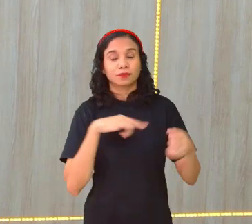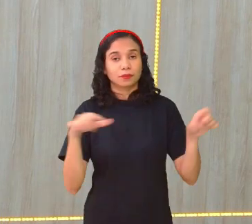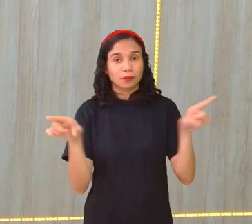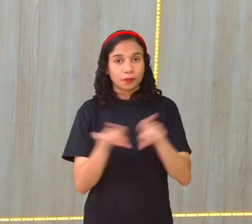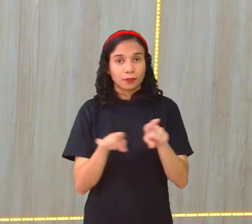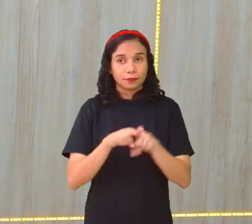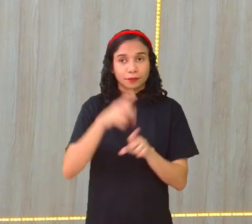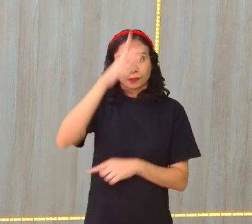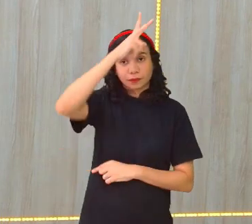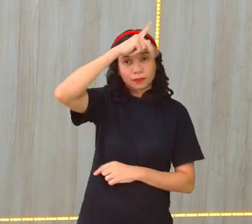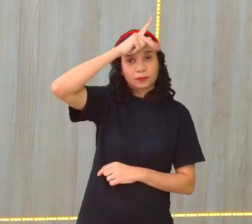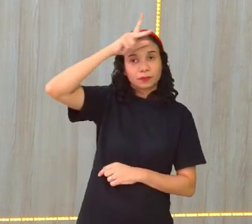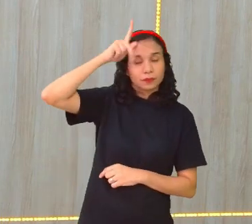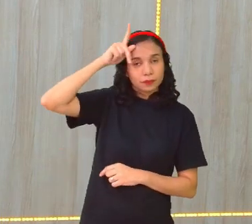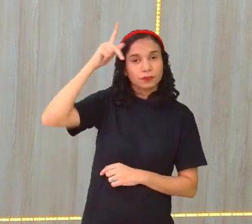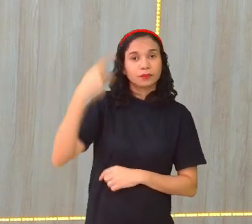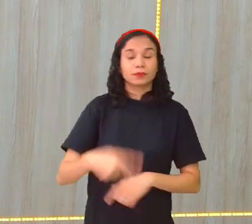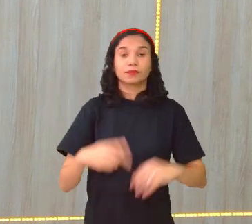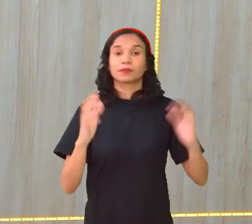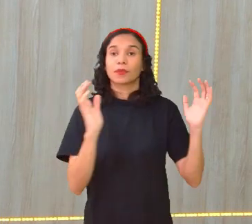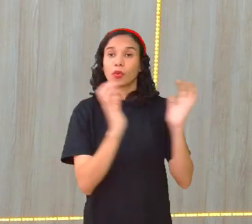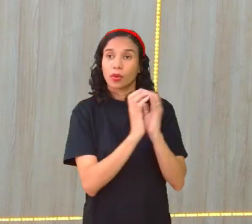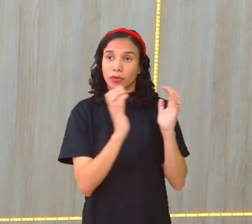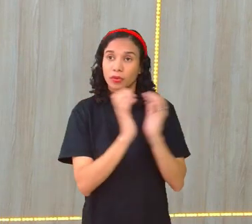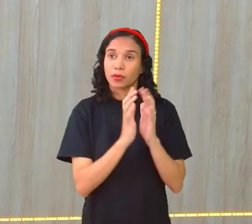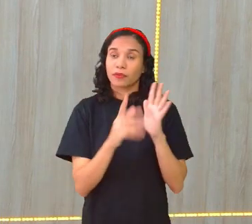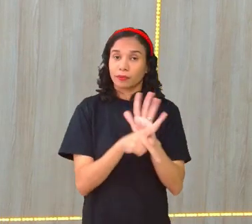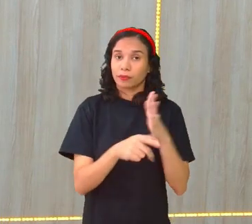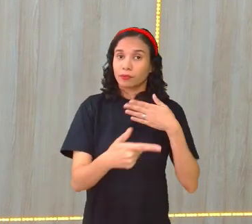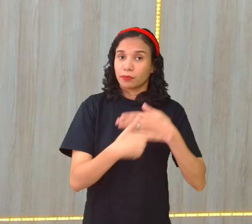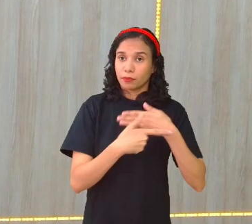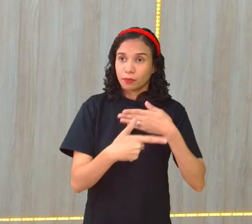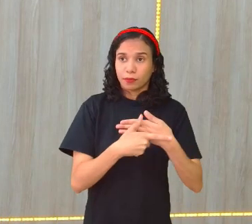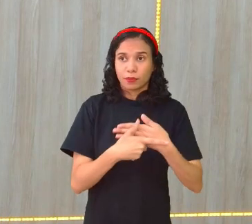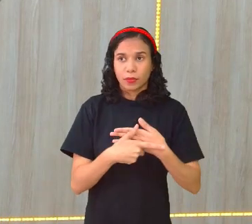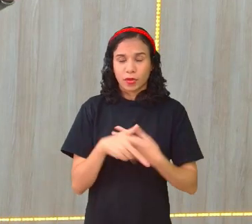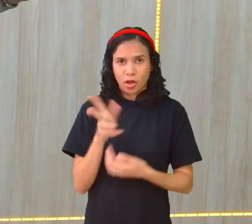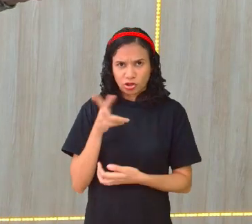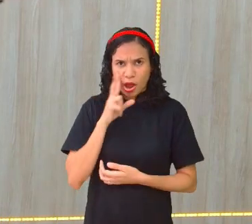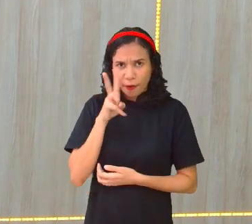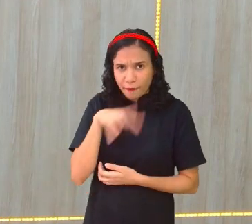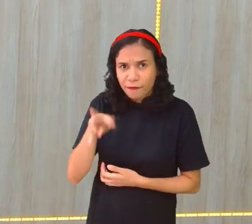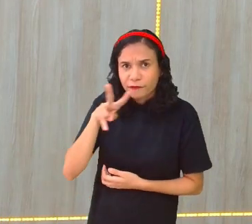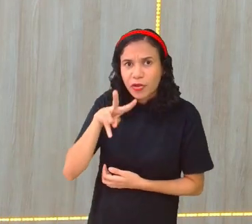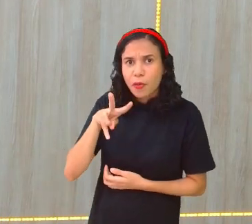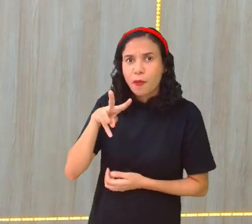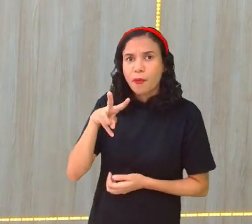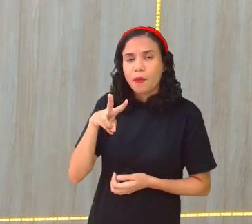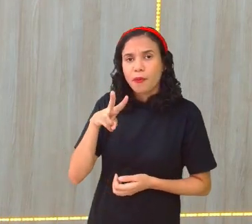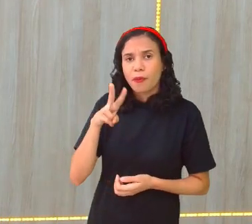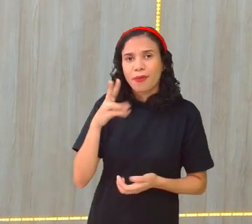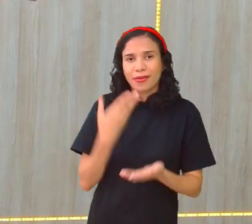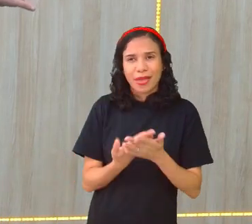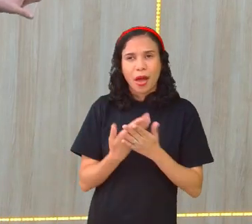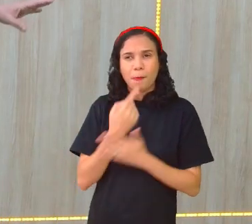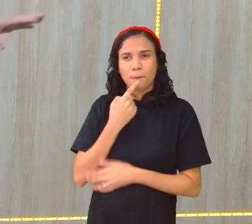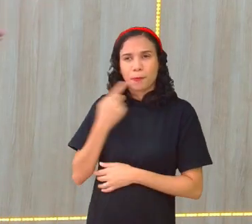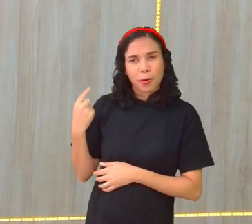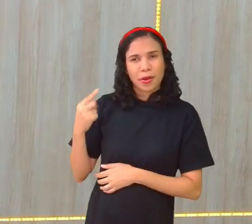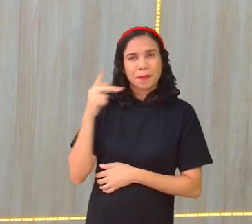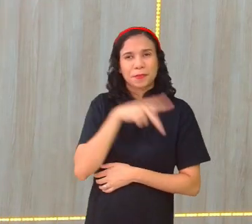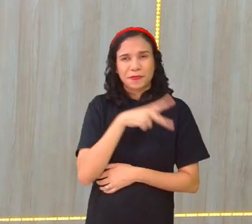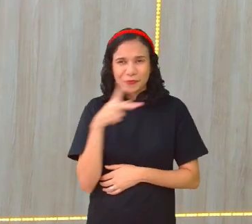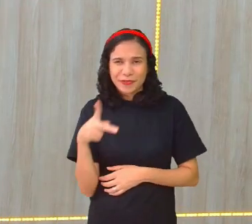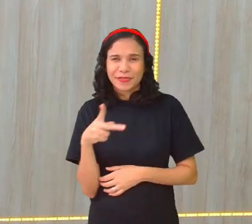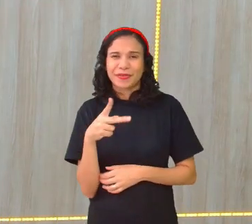a Prefeitura do Recife está fazendo a sua parte. Não sei se vocês já viram, na última aula a professora Isabel colocou